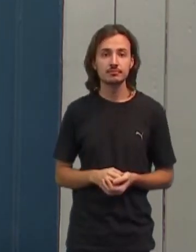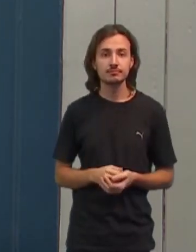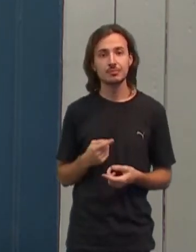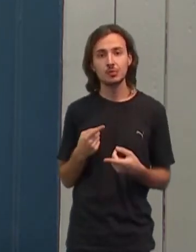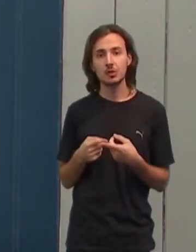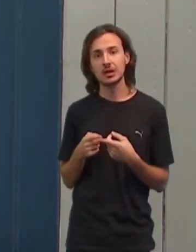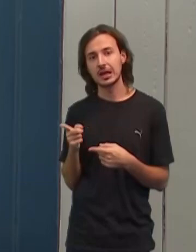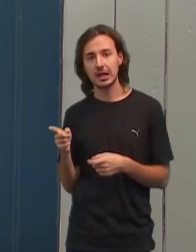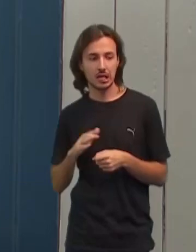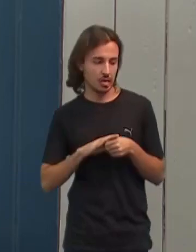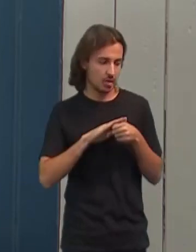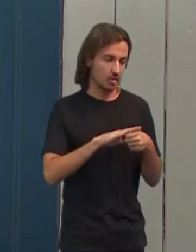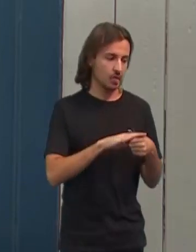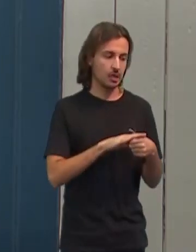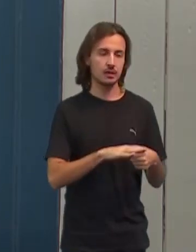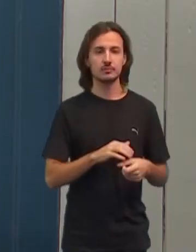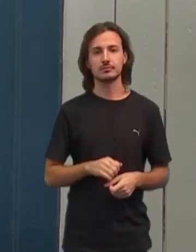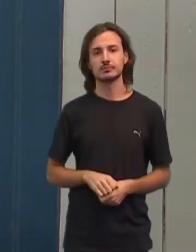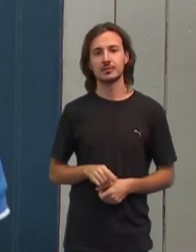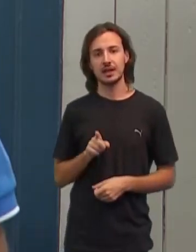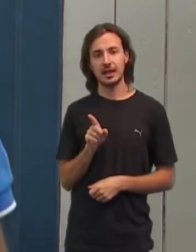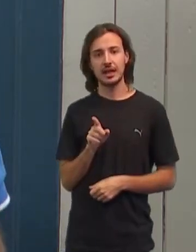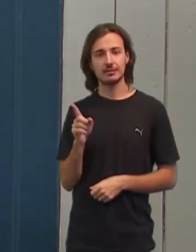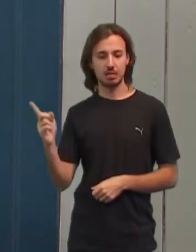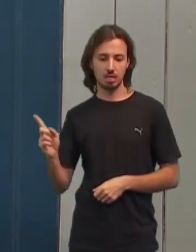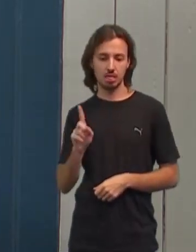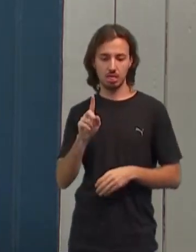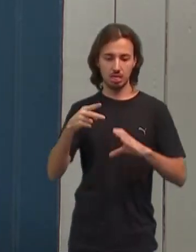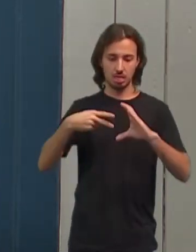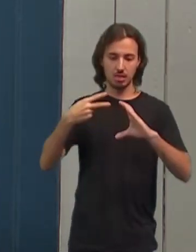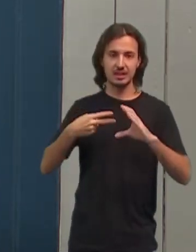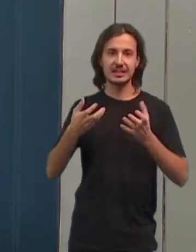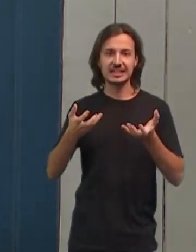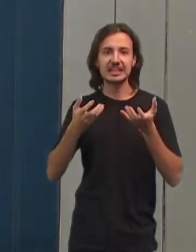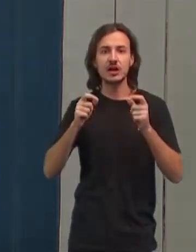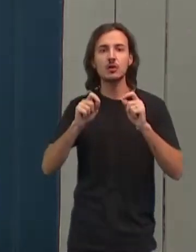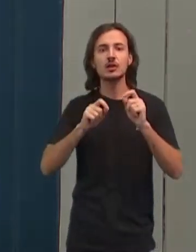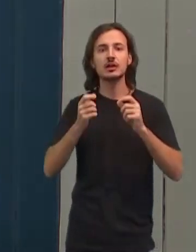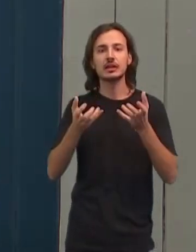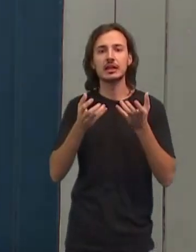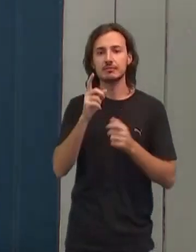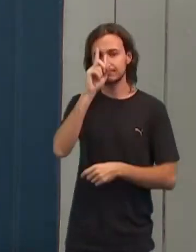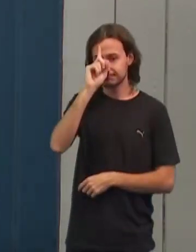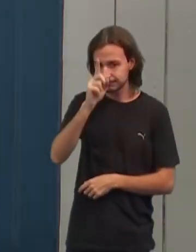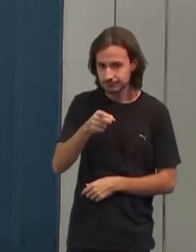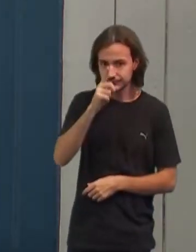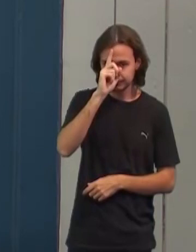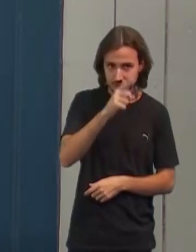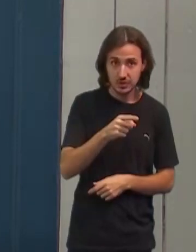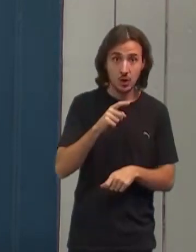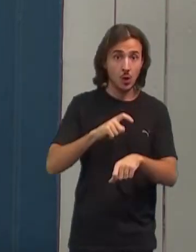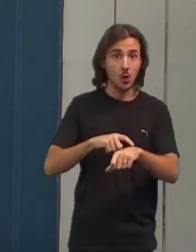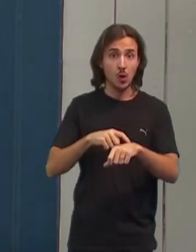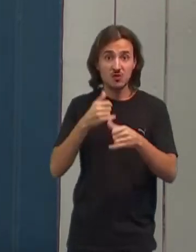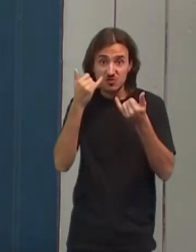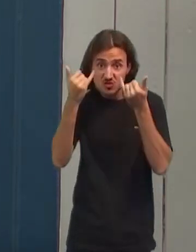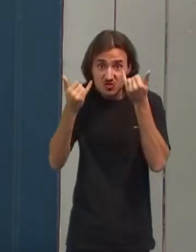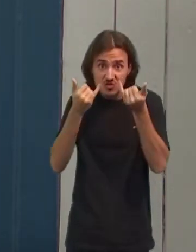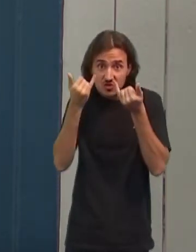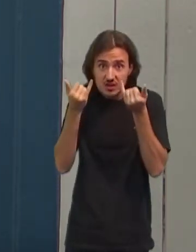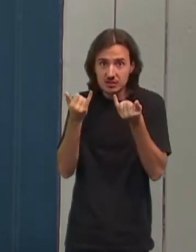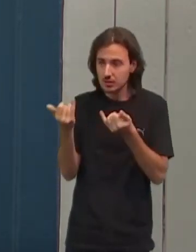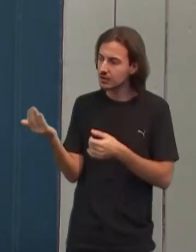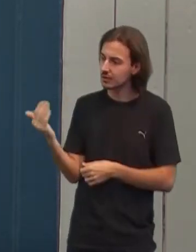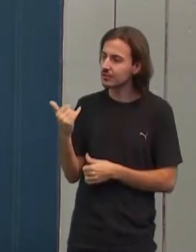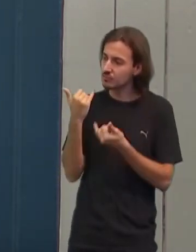ela vem aqui, quer imperar. E na hora de trazer informação para nós, não traz, desinforma. Trata a gente como se fosse submisso a